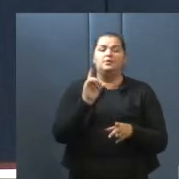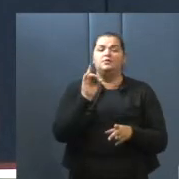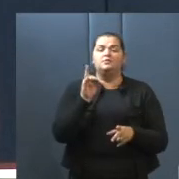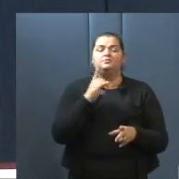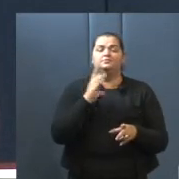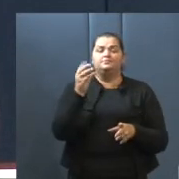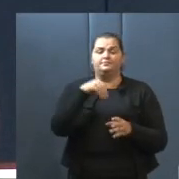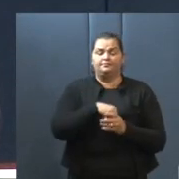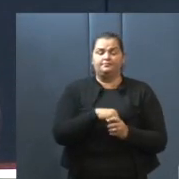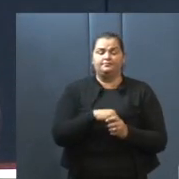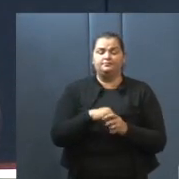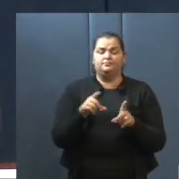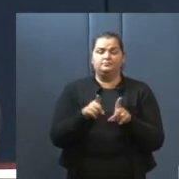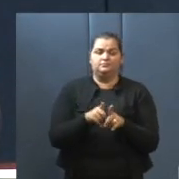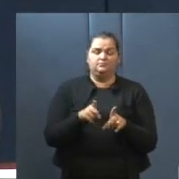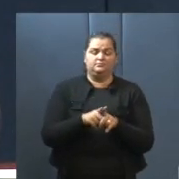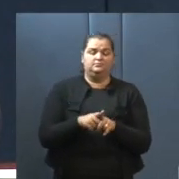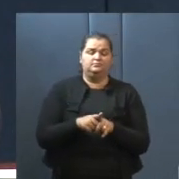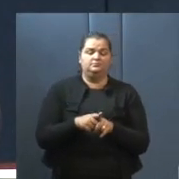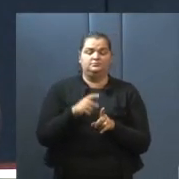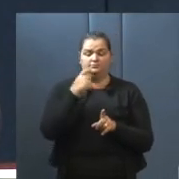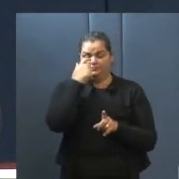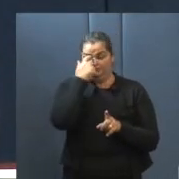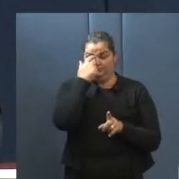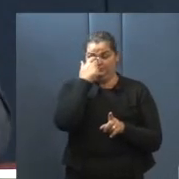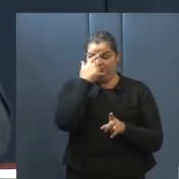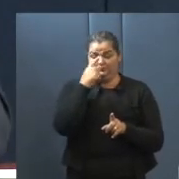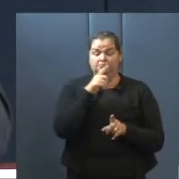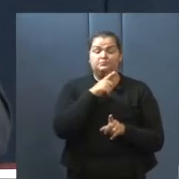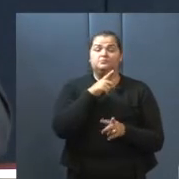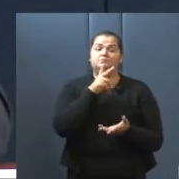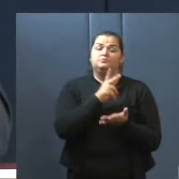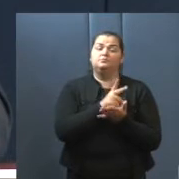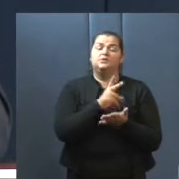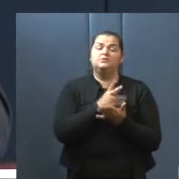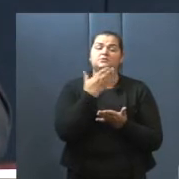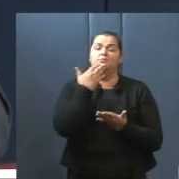Road Initiative, não. Eles têm